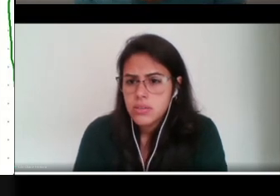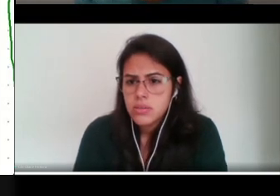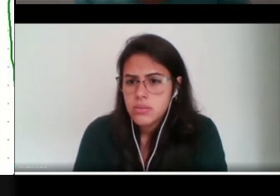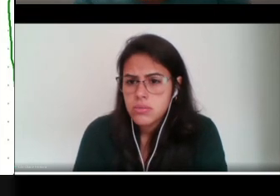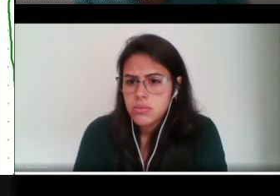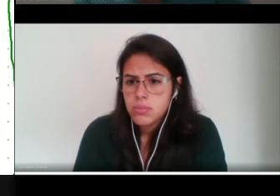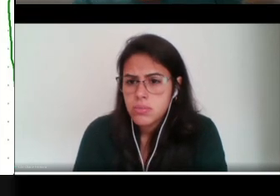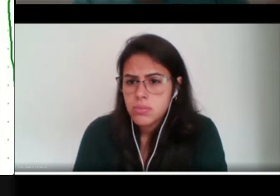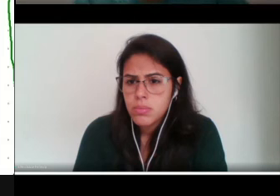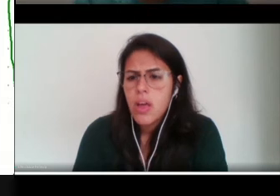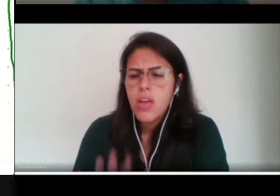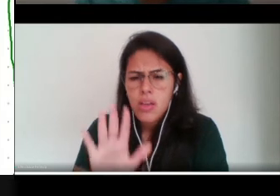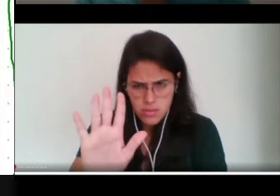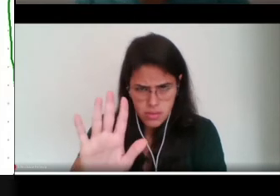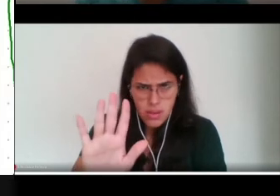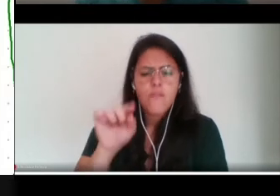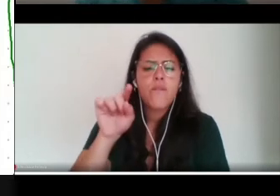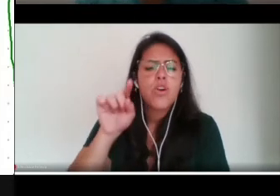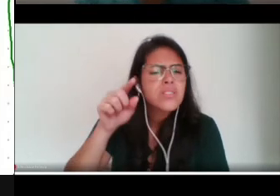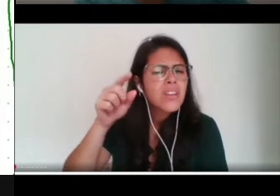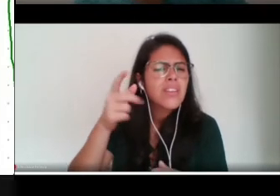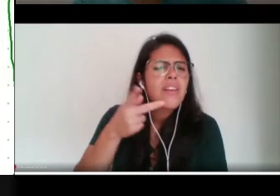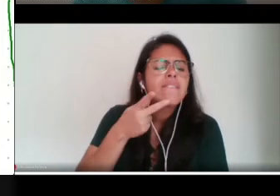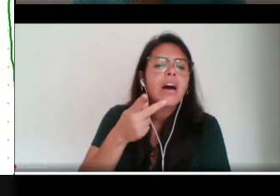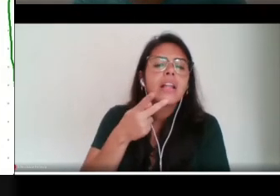anotações que eu fiz da aula passada?